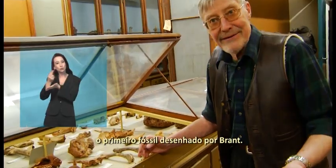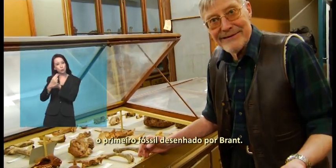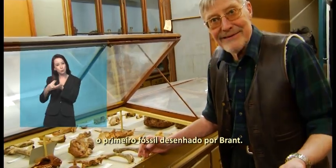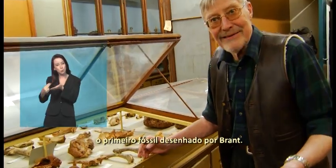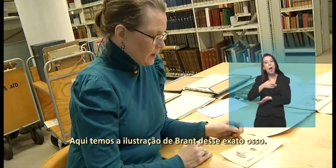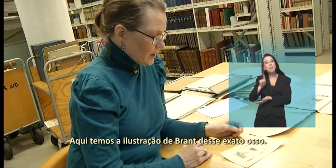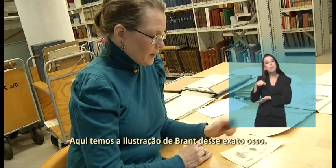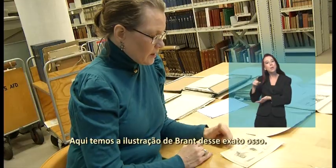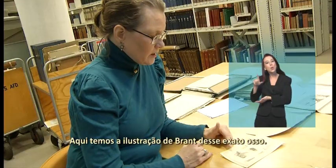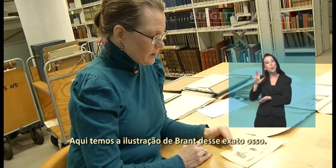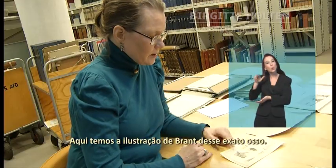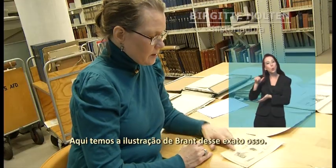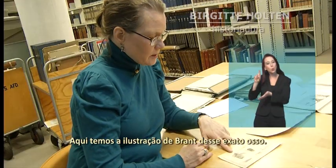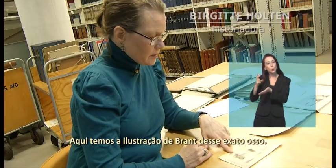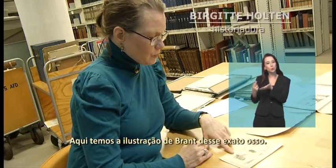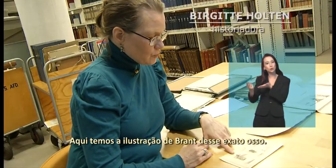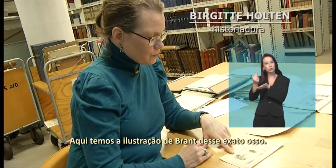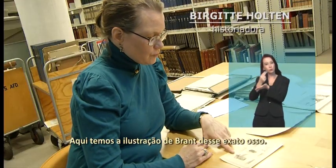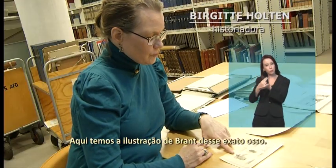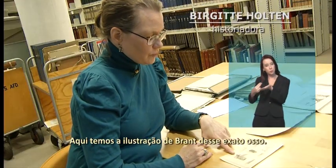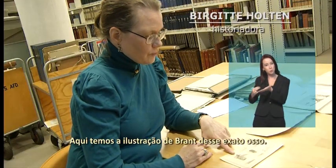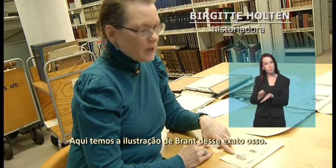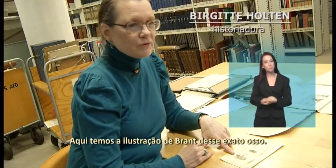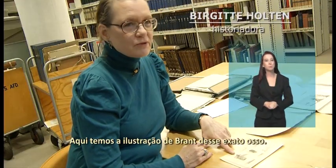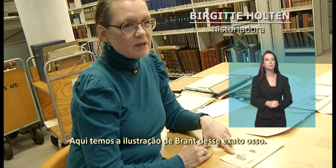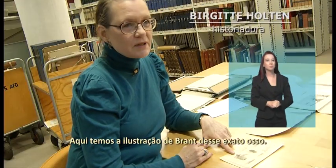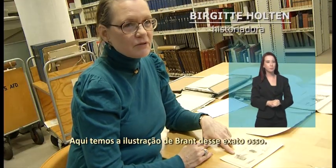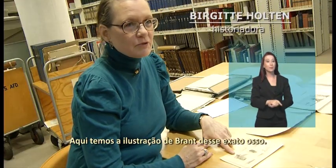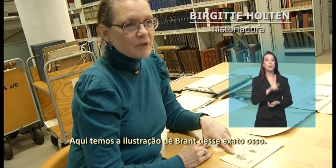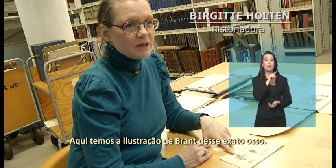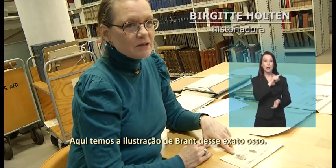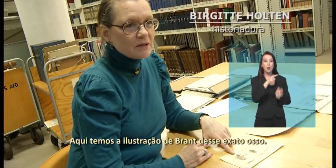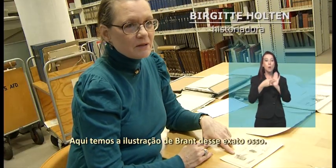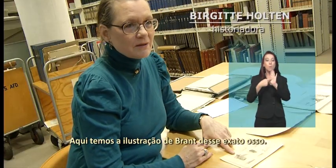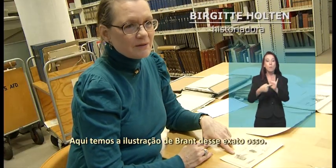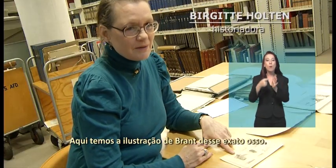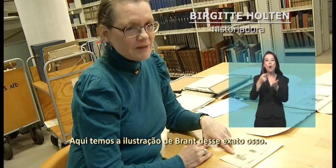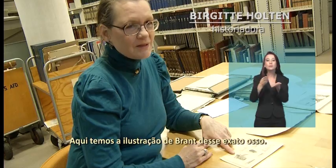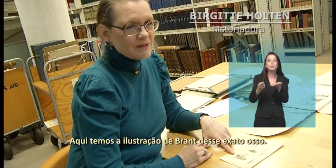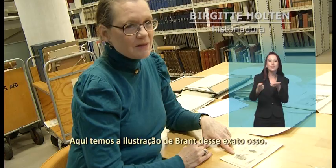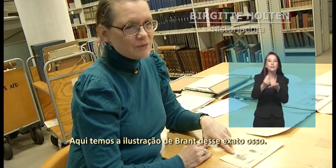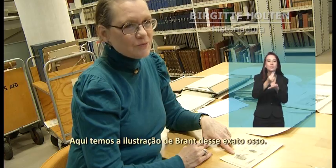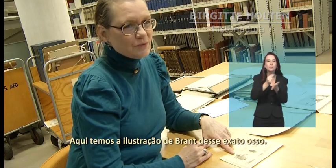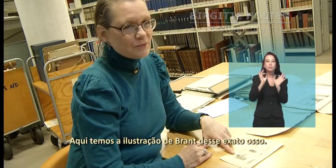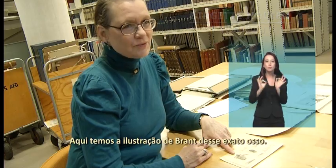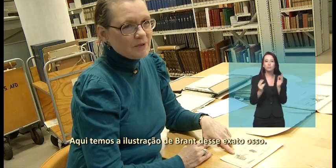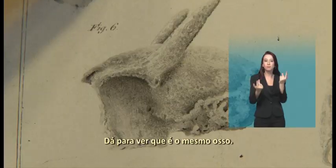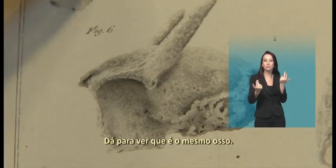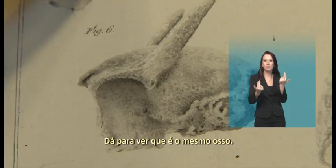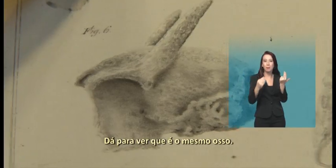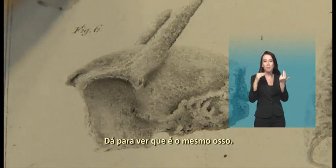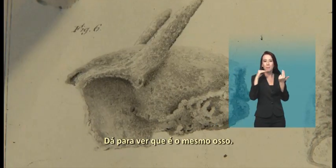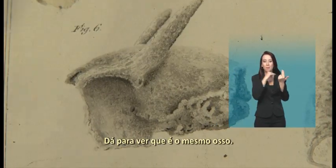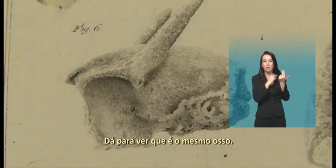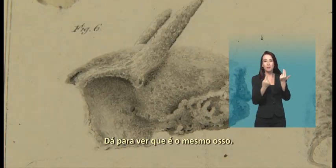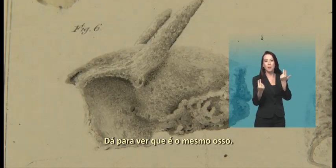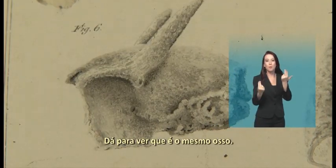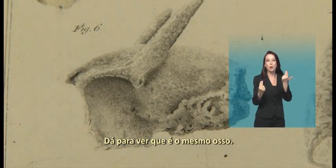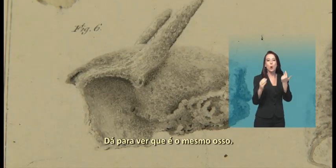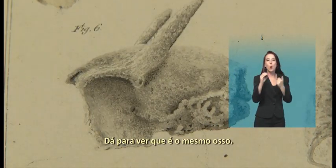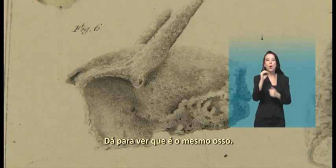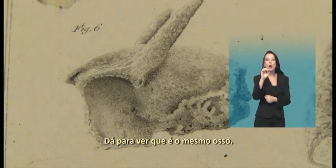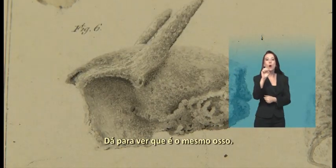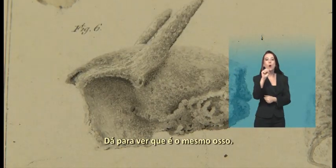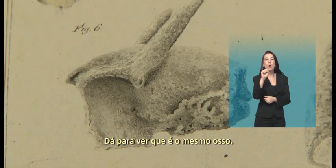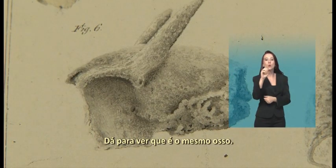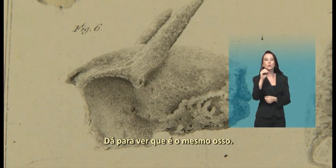Brand. Aqui temos a ilustração de Brand desse exato osso. Dá para ver que é